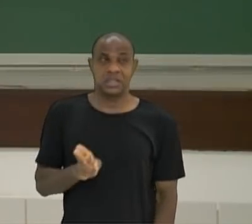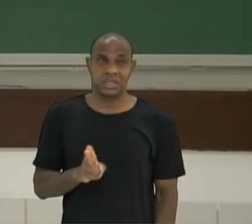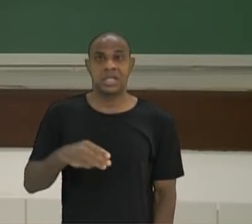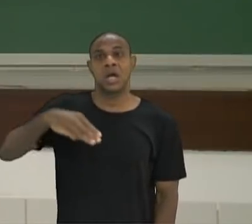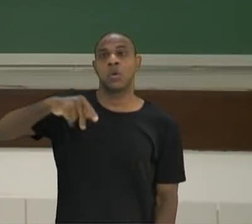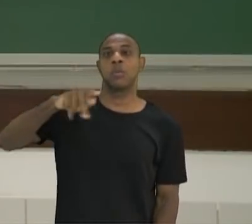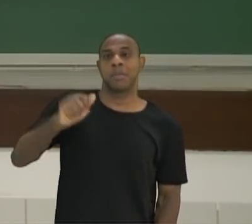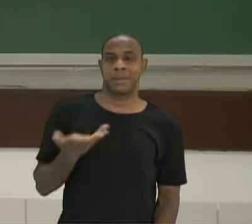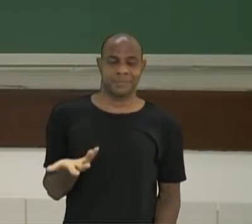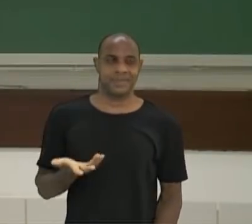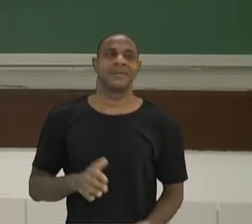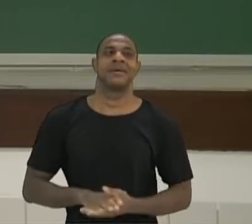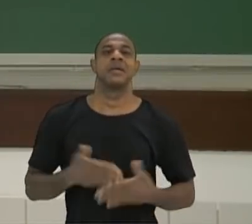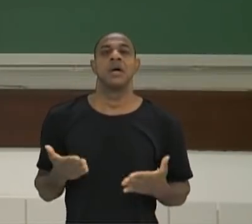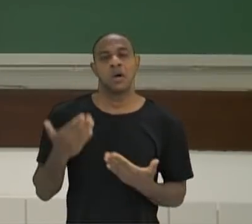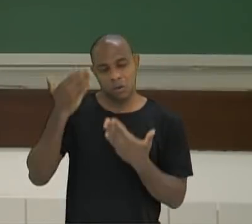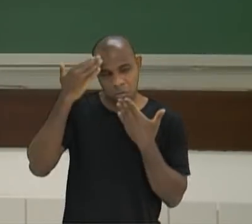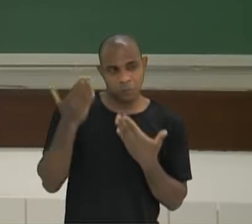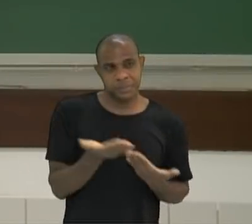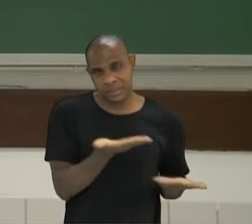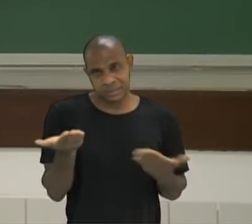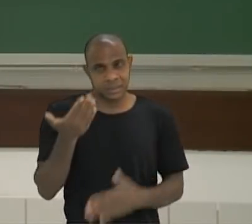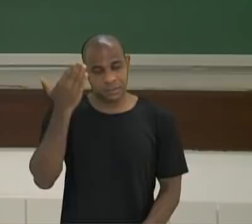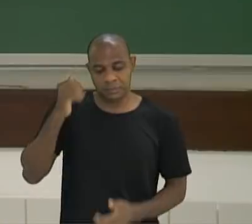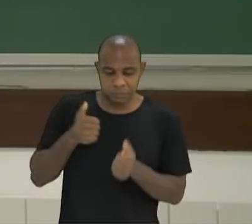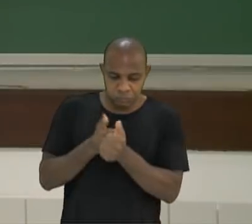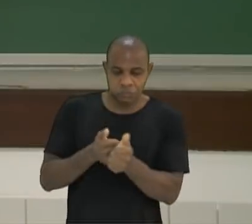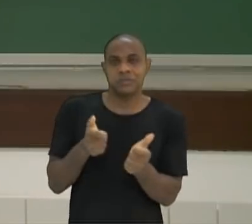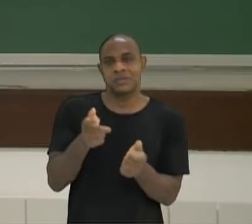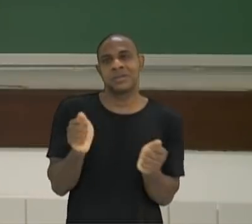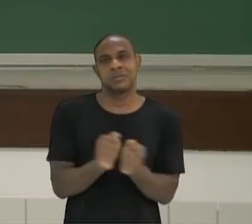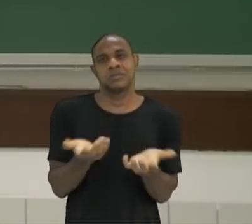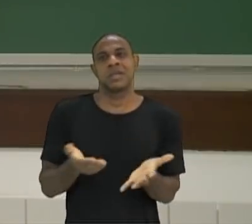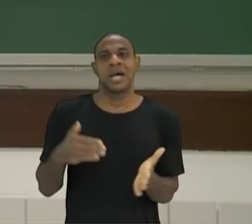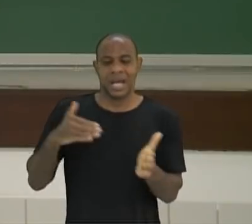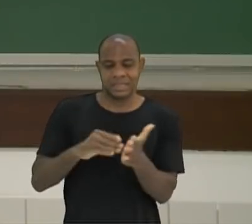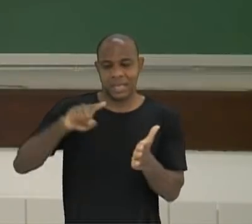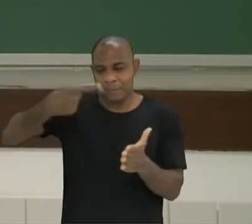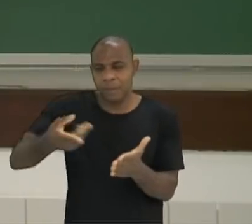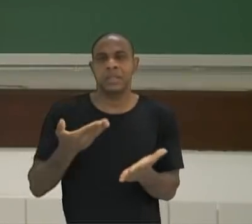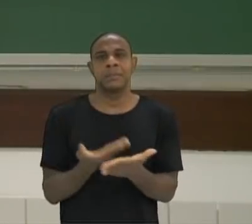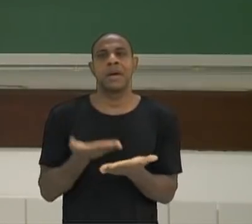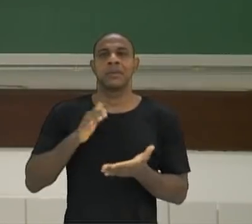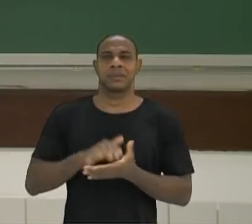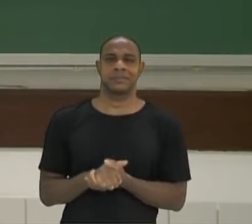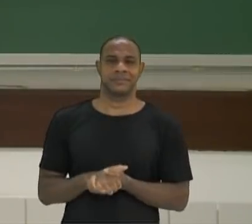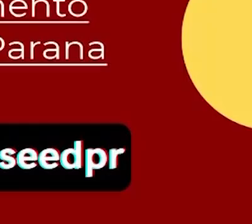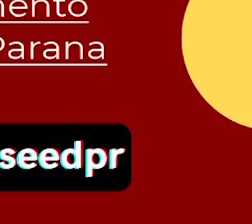sem saber. Obrigado pela companhia de vocês e até a nossa próxima aula.